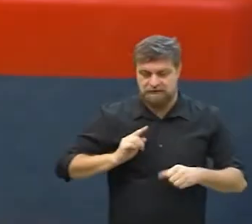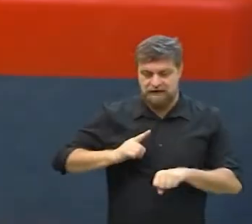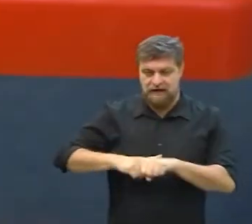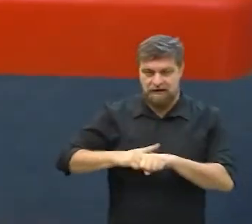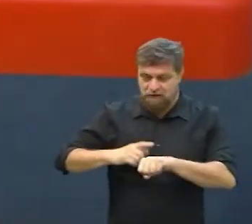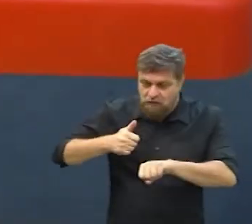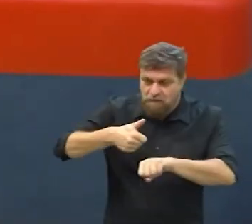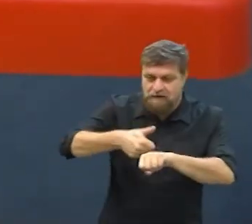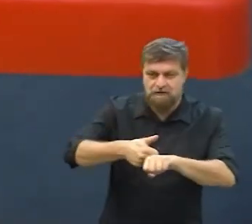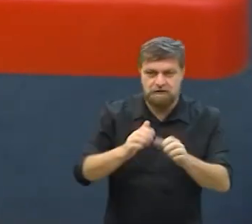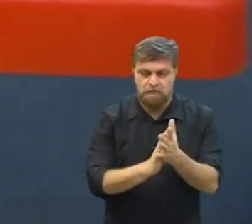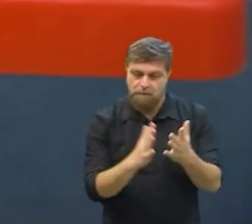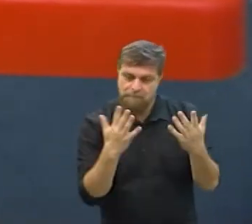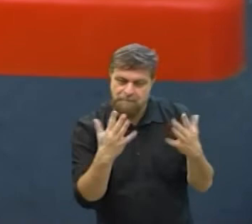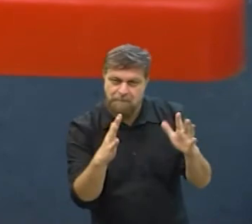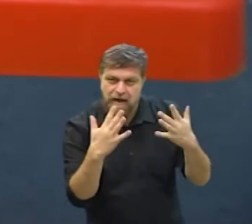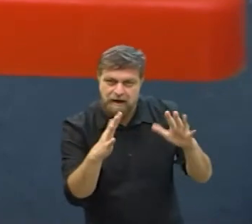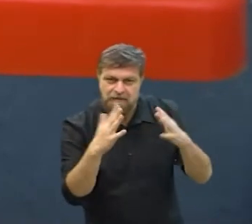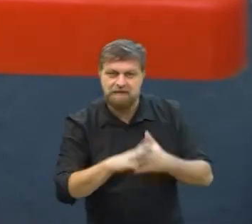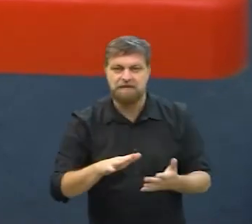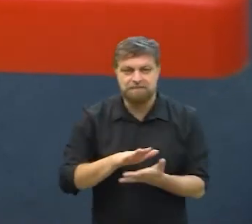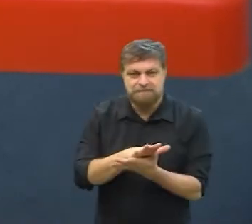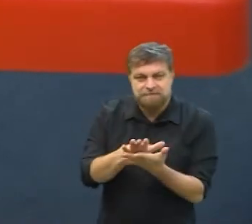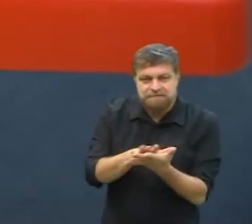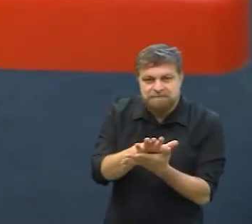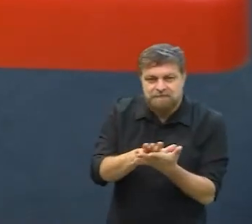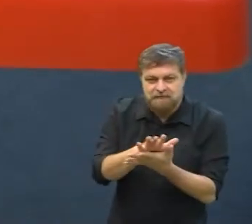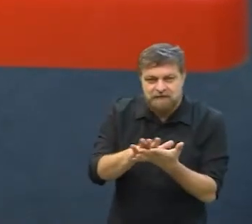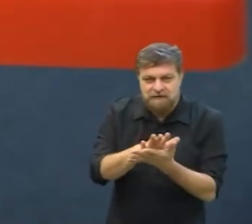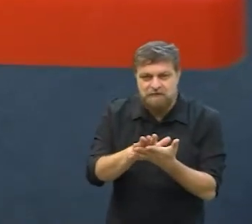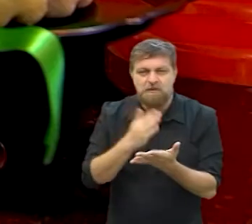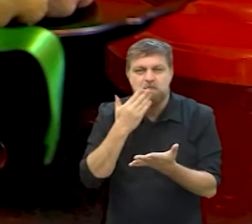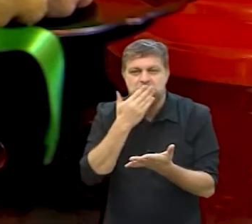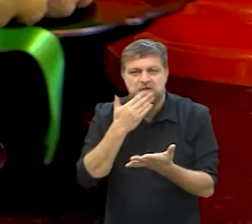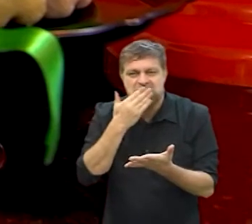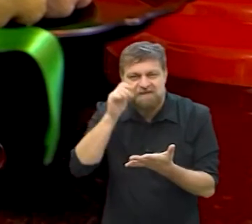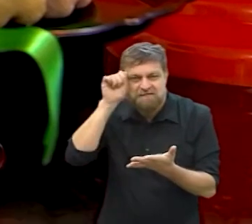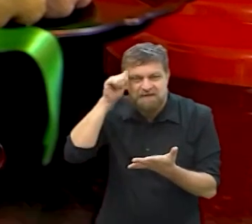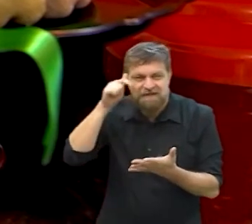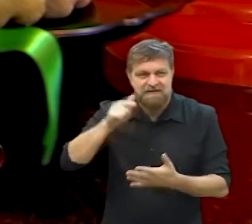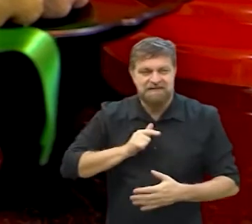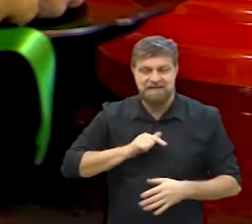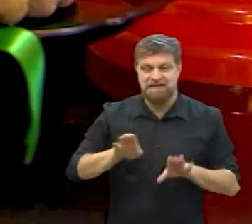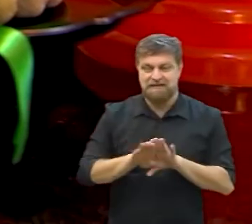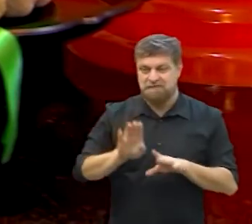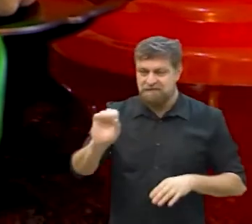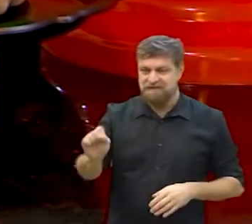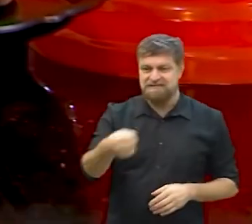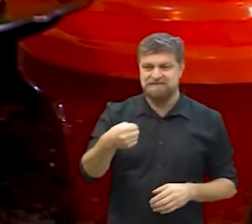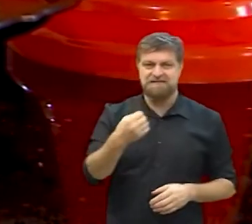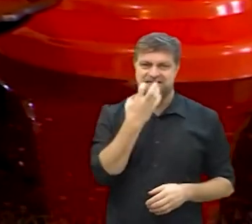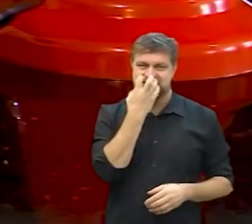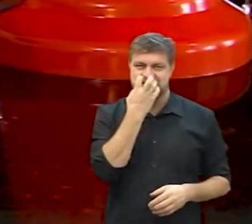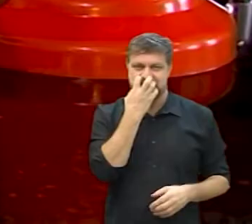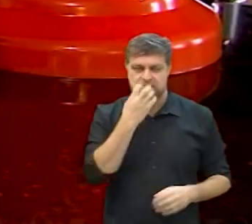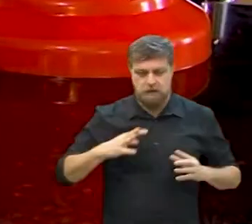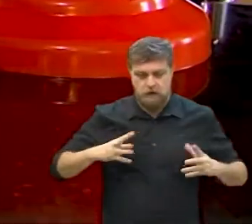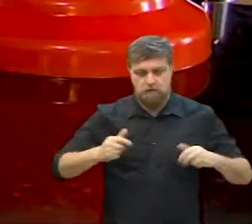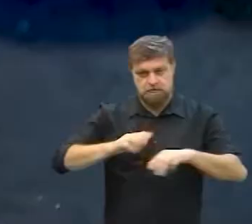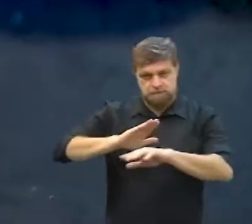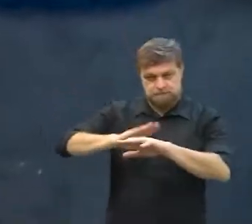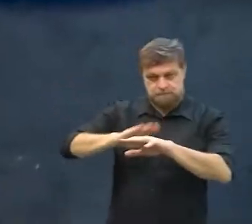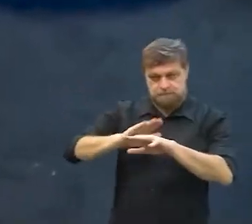Para acompanhar o momento do parabéns, é claro que tem brigadeiro. E como é festa, rola até uma cervejinha